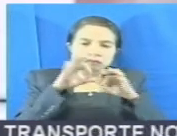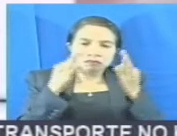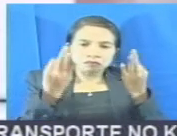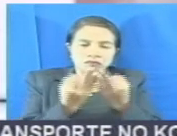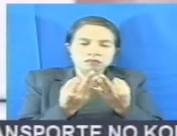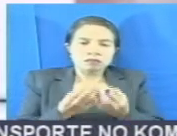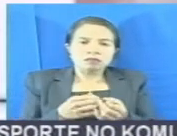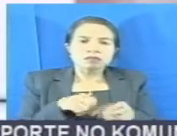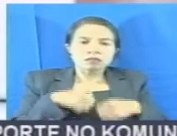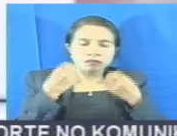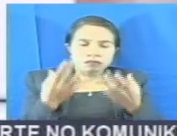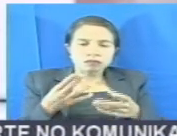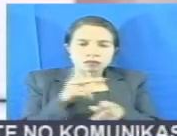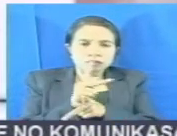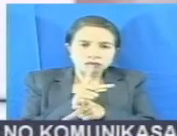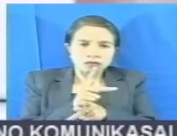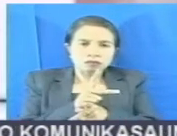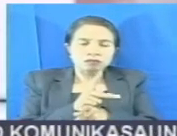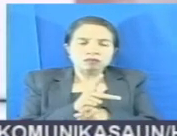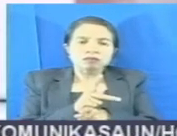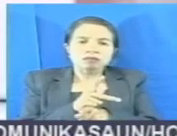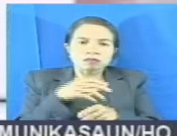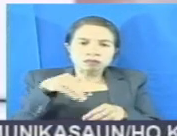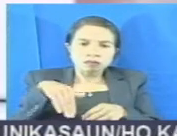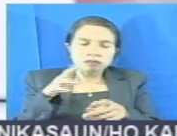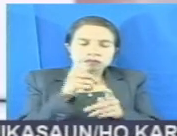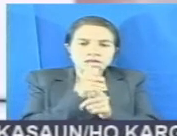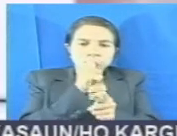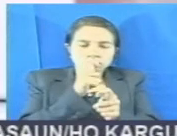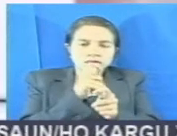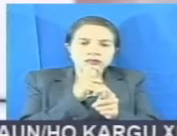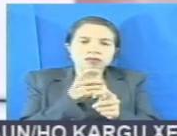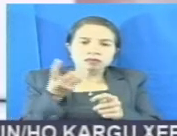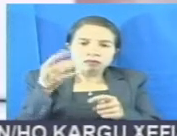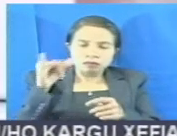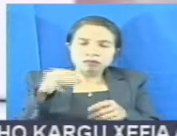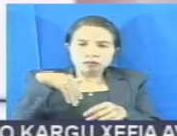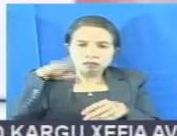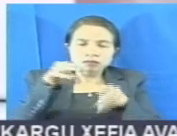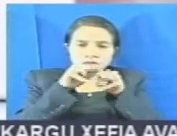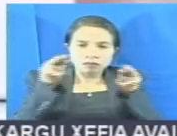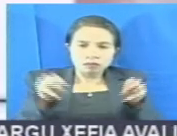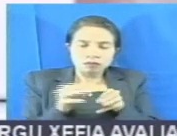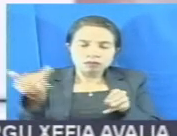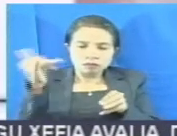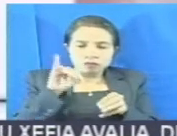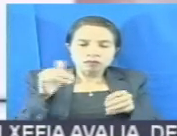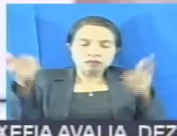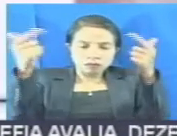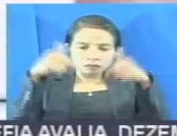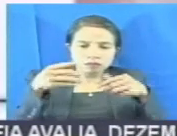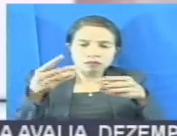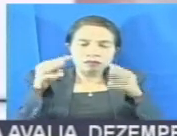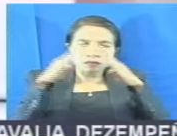família. O insato garante segurança durante viagem ao transporte público husi Dili ba município Sira, no mai capital Dili,